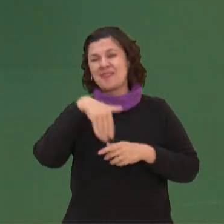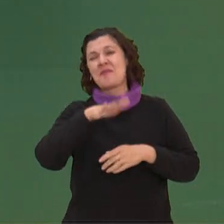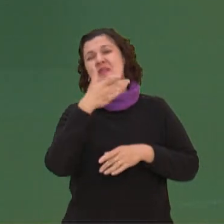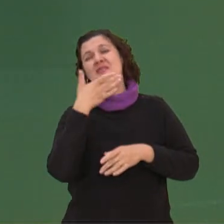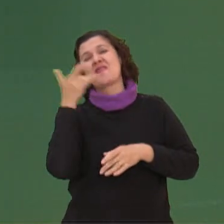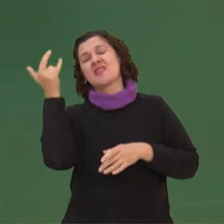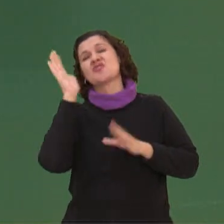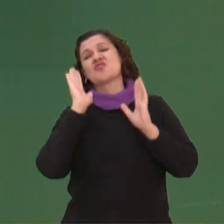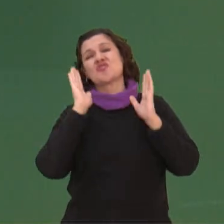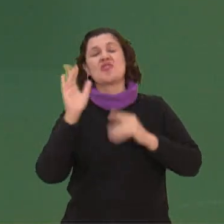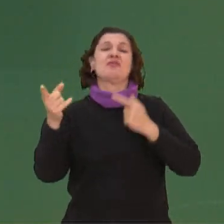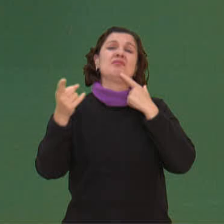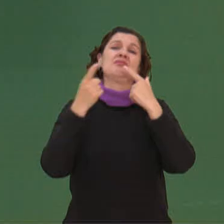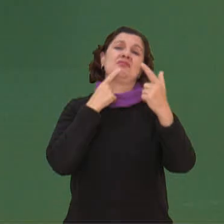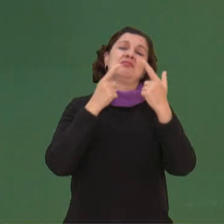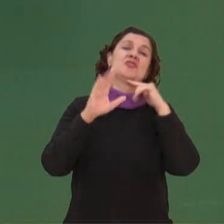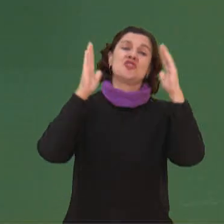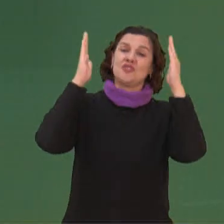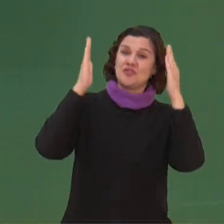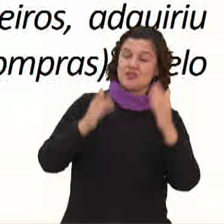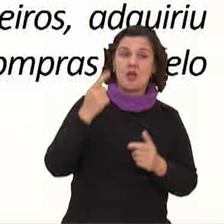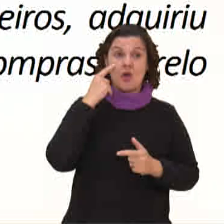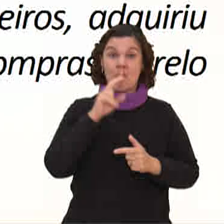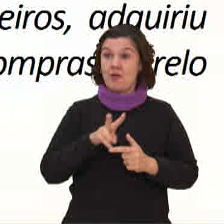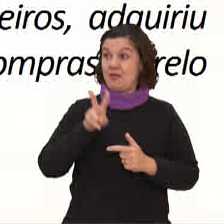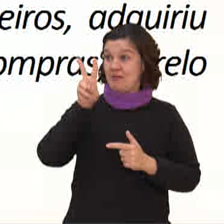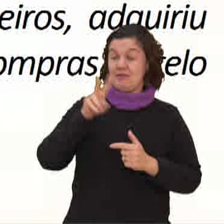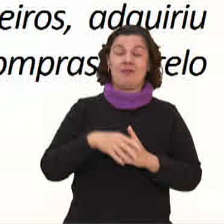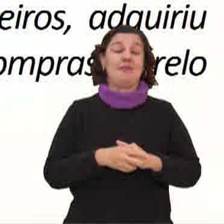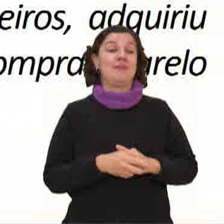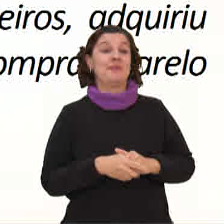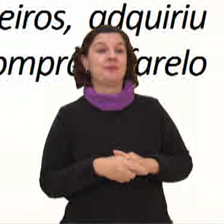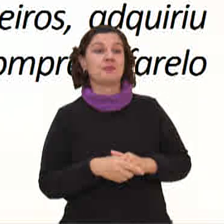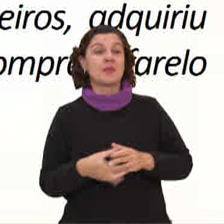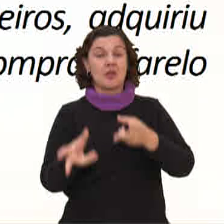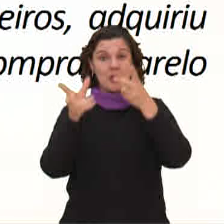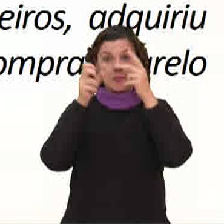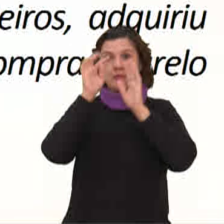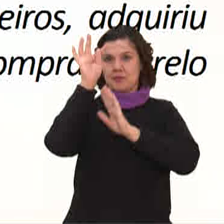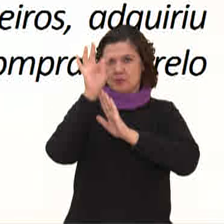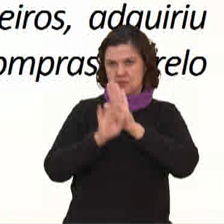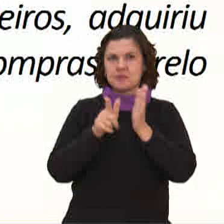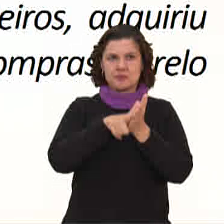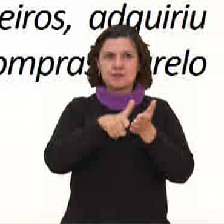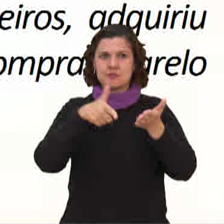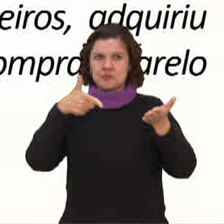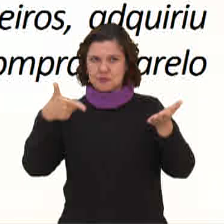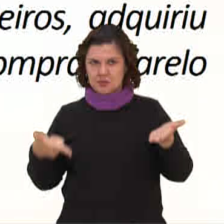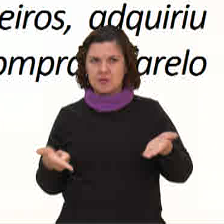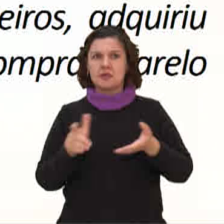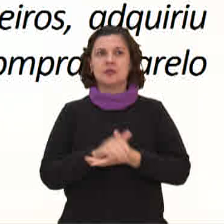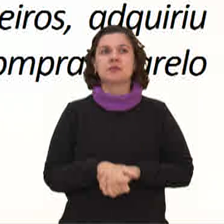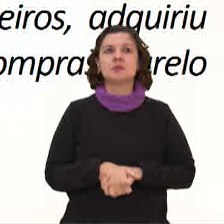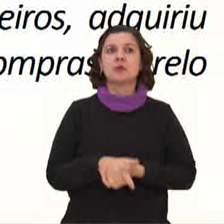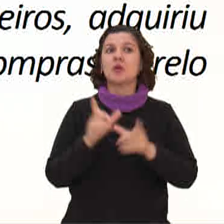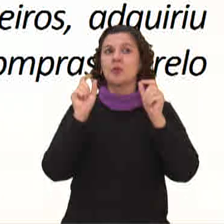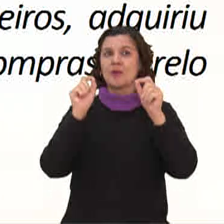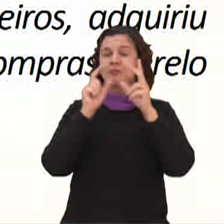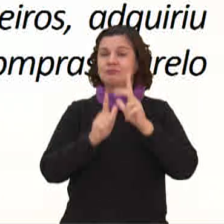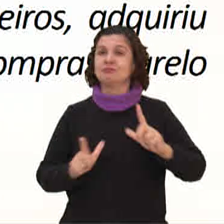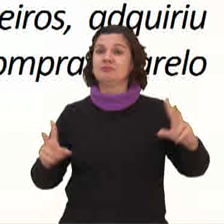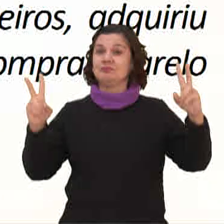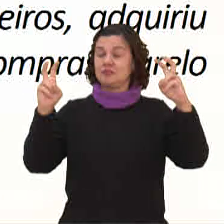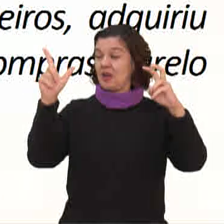fácil, porque a gente já debateu todo o assunto. Veja lá, analise o texto de um jornal, e daí ele diz o seguinte nesse